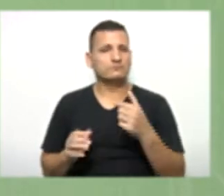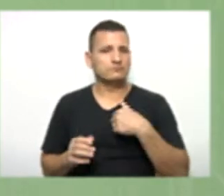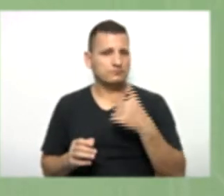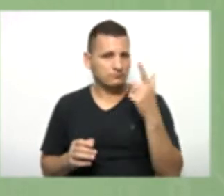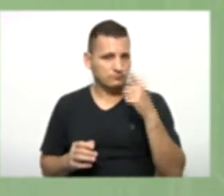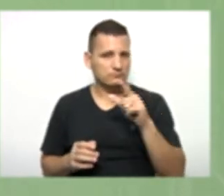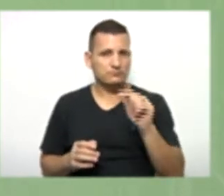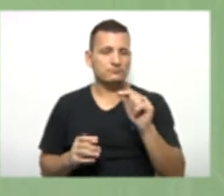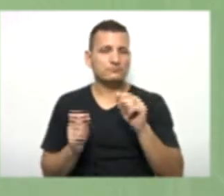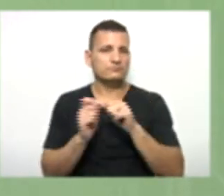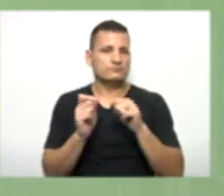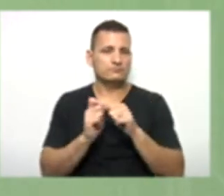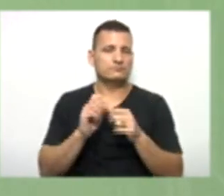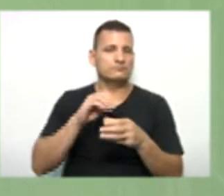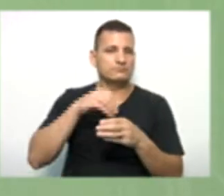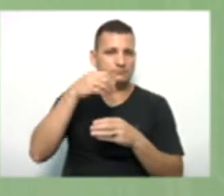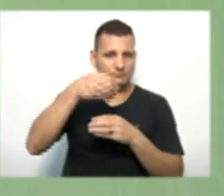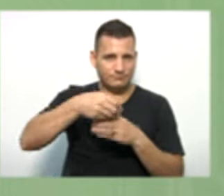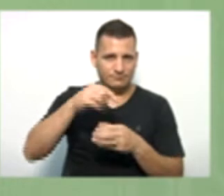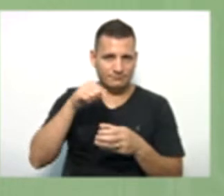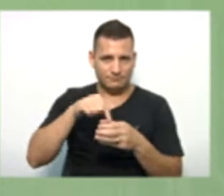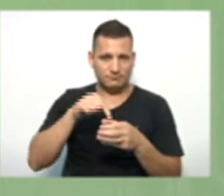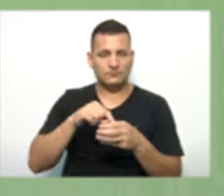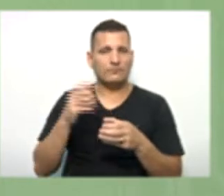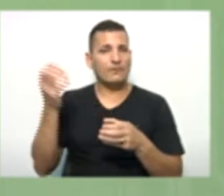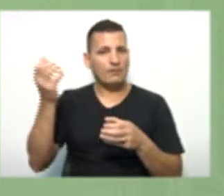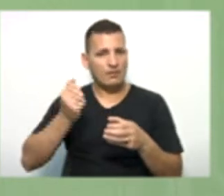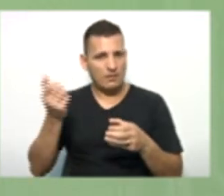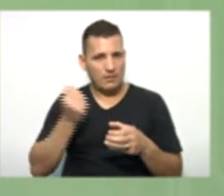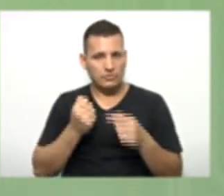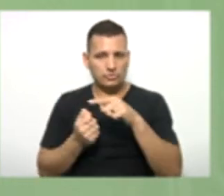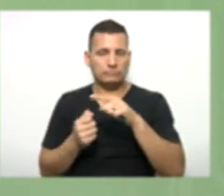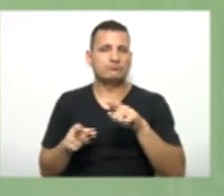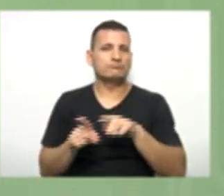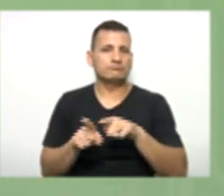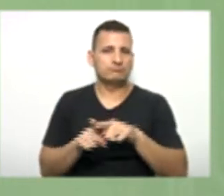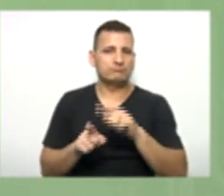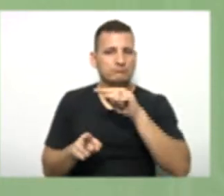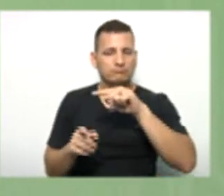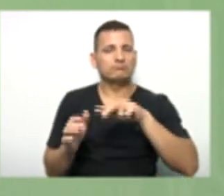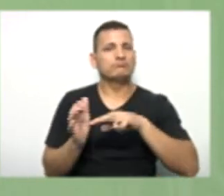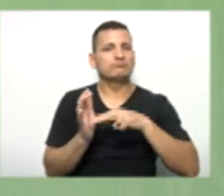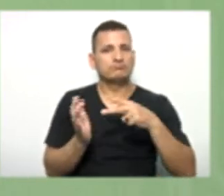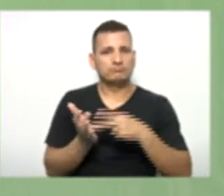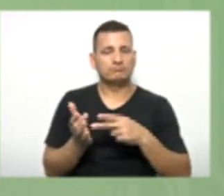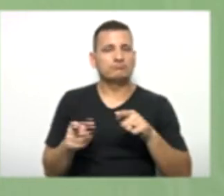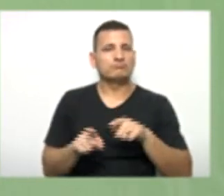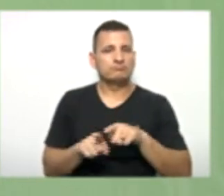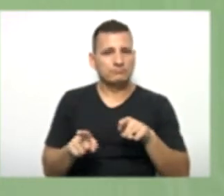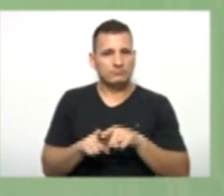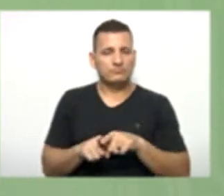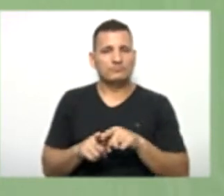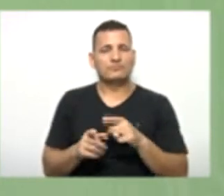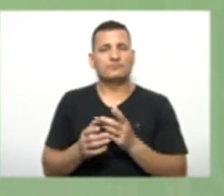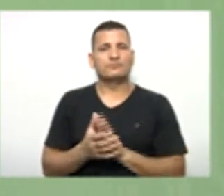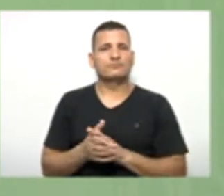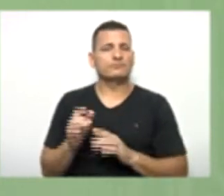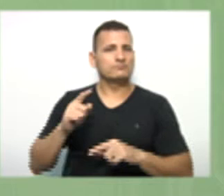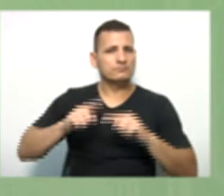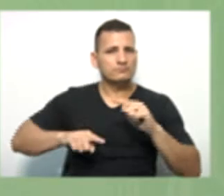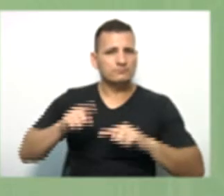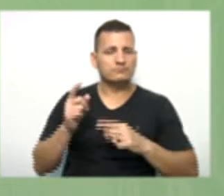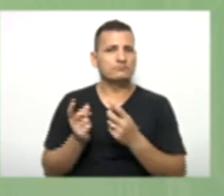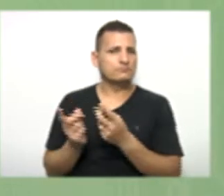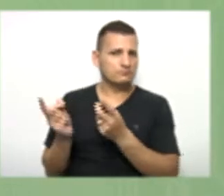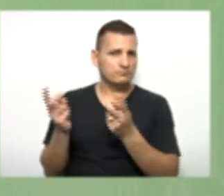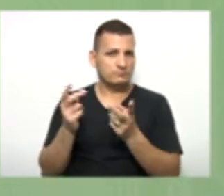o meu iogurte, além do leite, né, que representa um custo do produto vendido, de